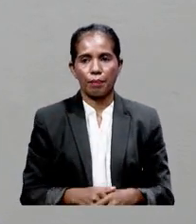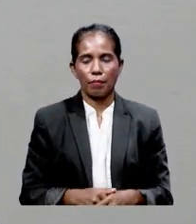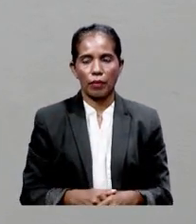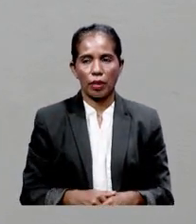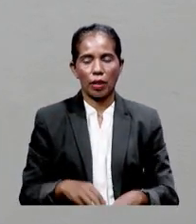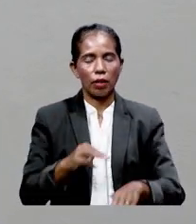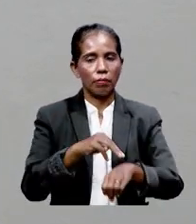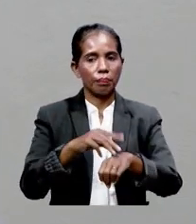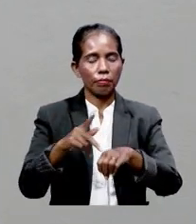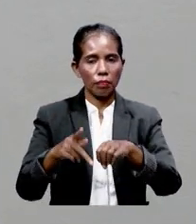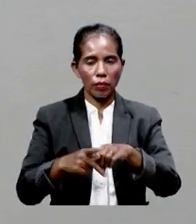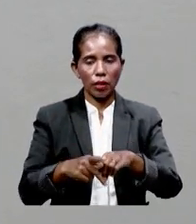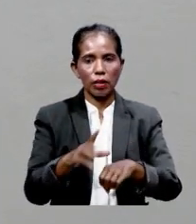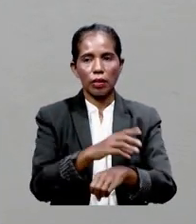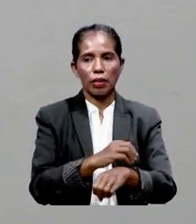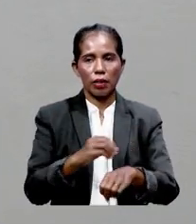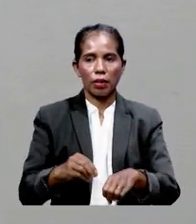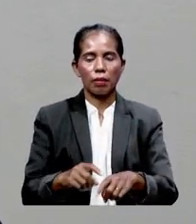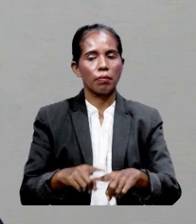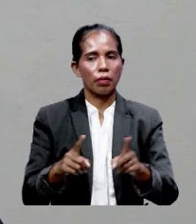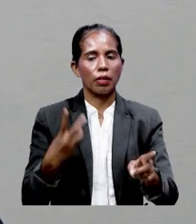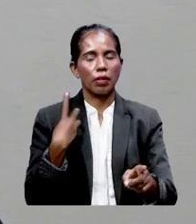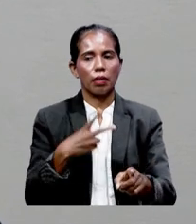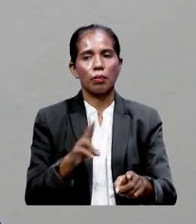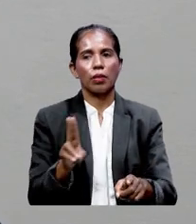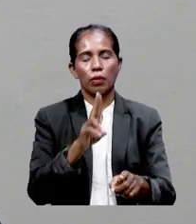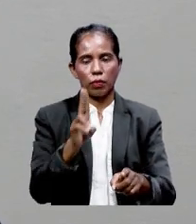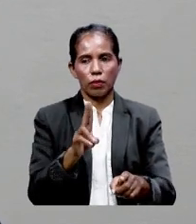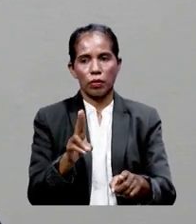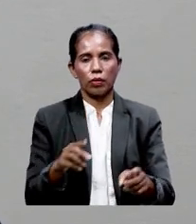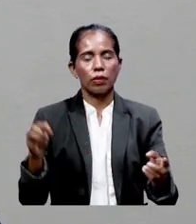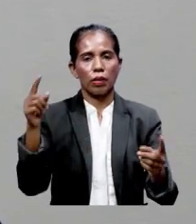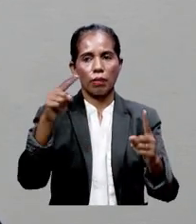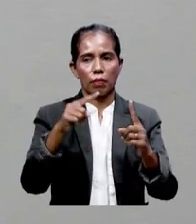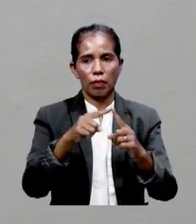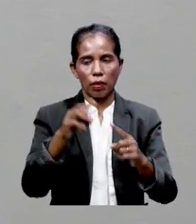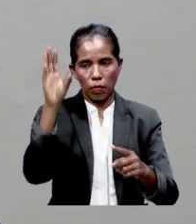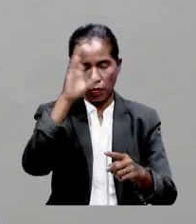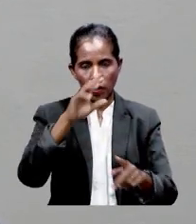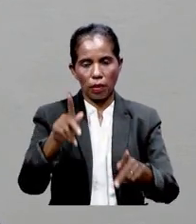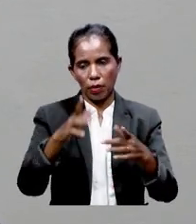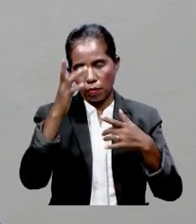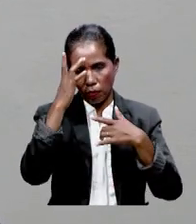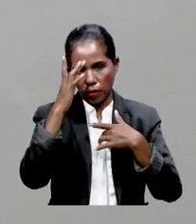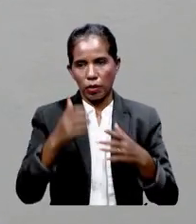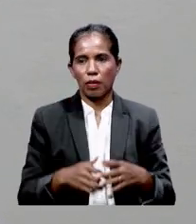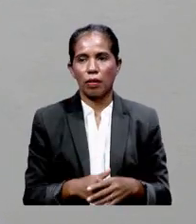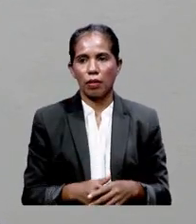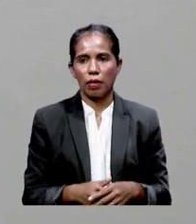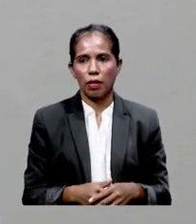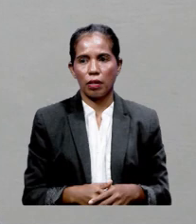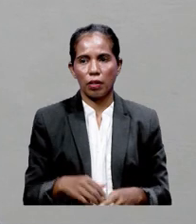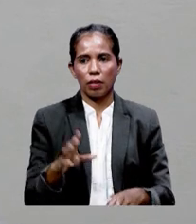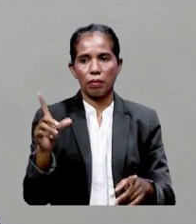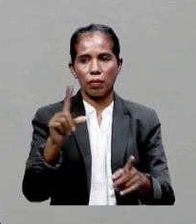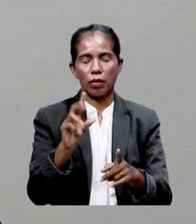mapamento, diagnóstico, vai ver na minha utiliza diagnóstico neva, buca e manemoras, neve. Linguagem nem usa,